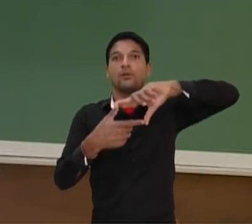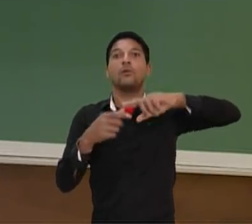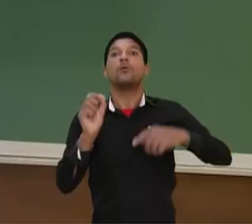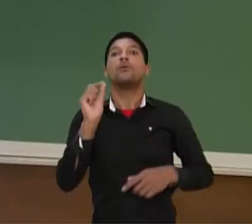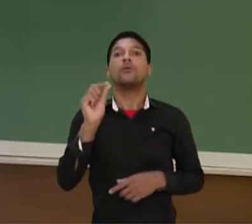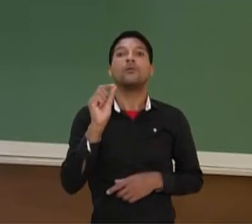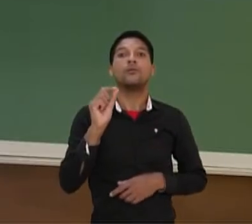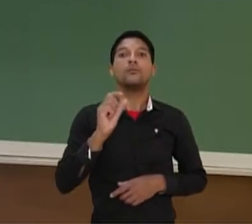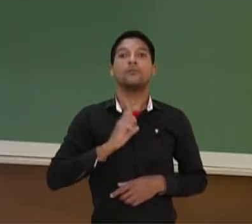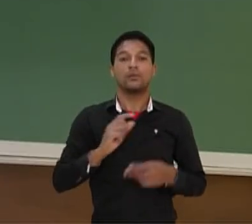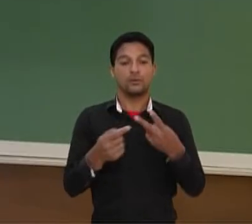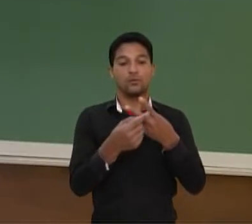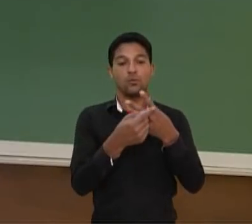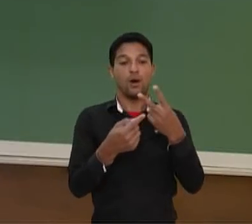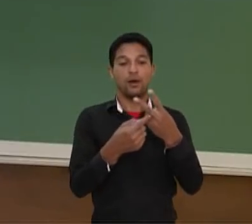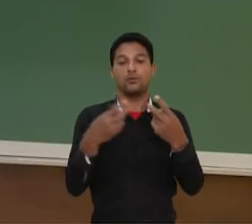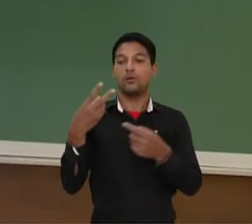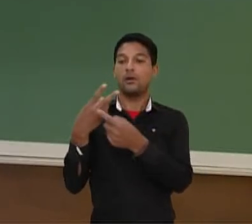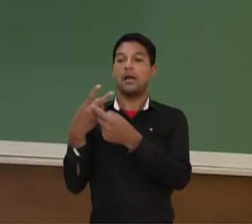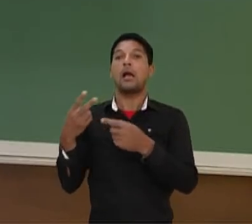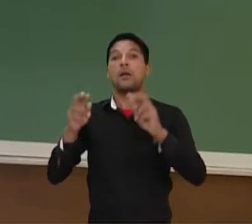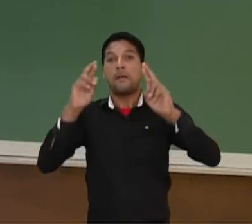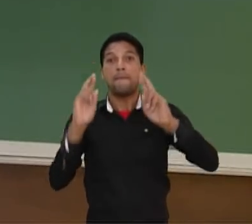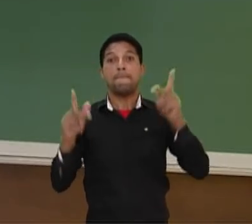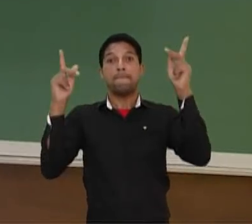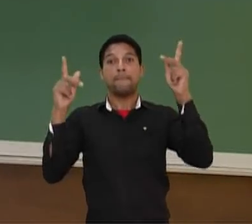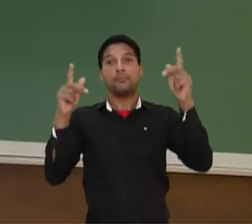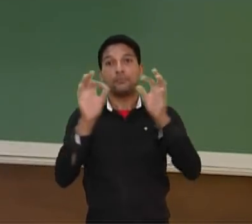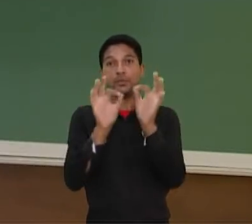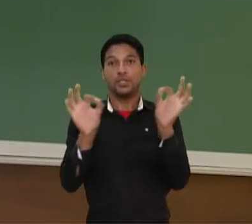são distintas, tá? As medidas não são iguais.